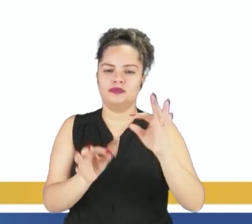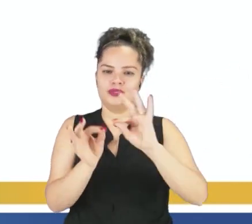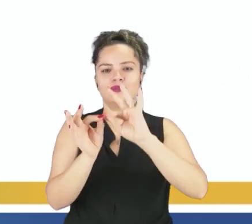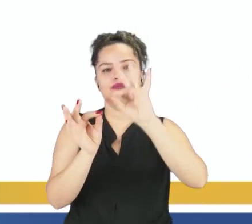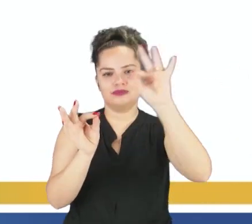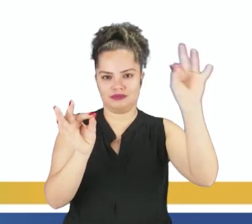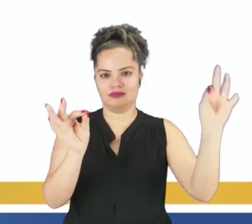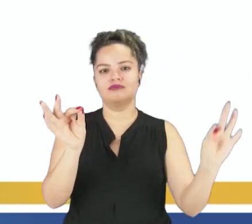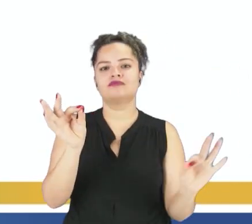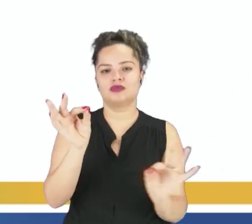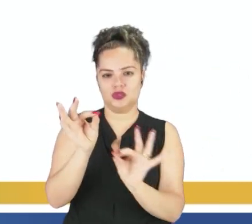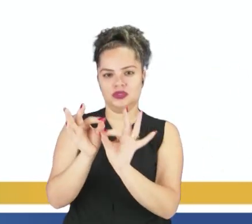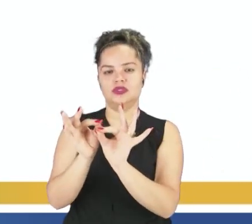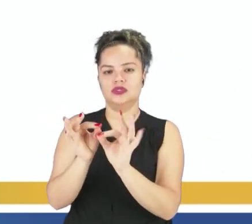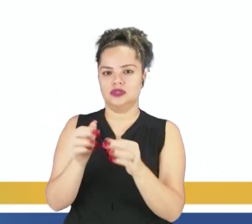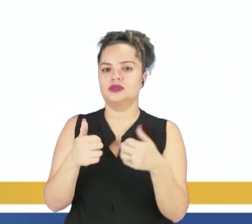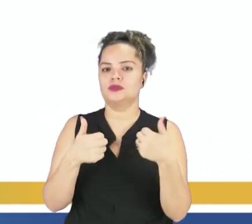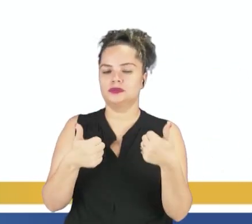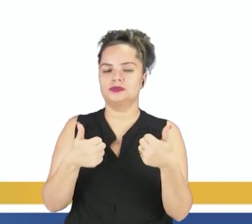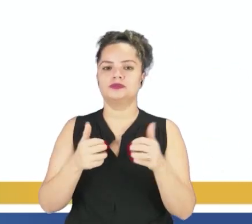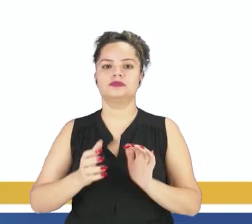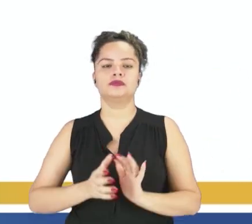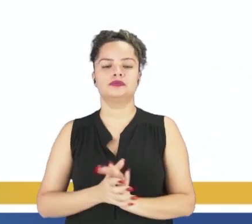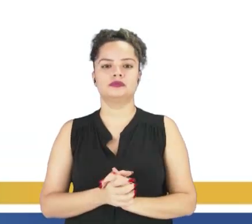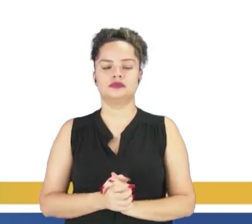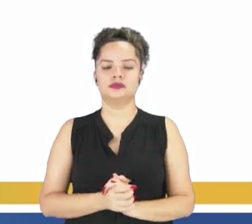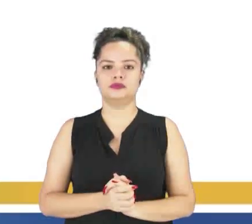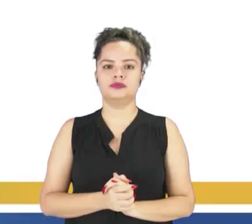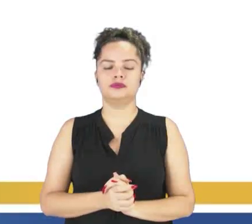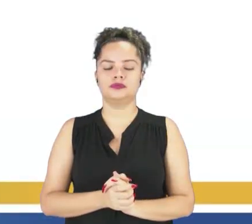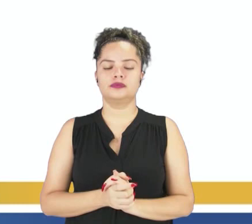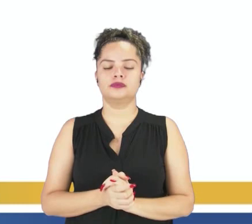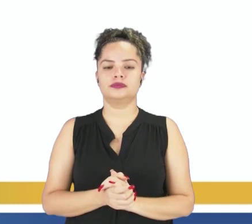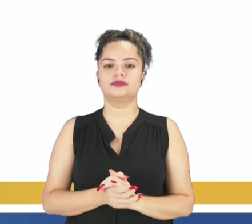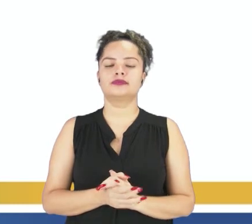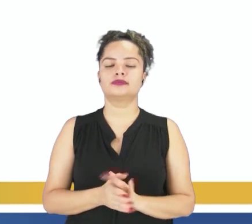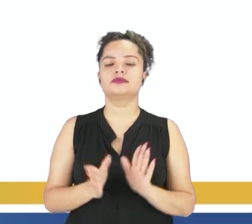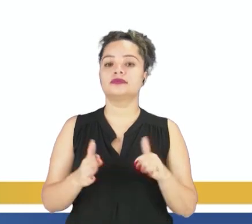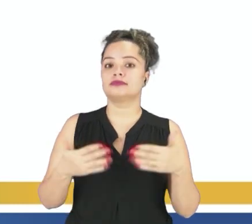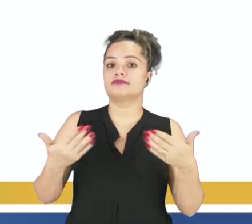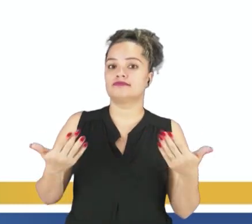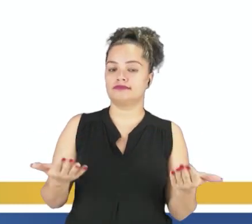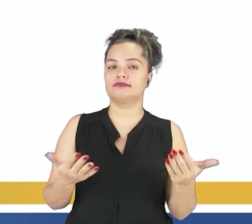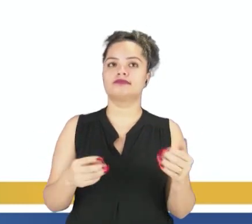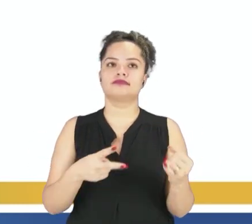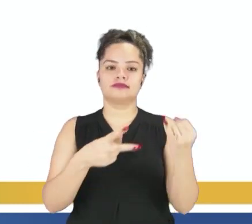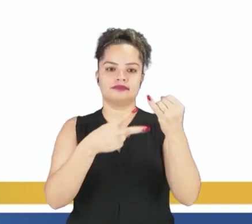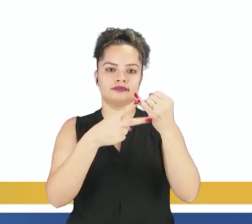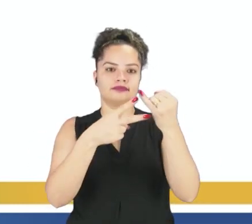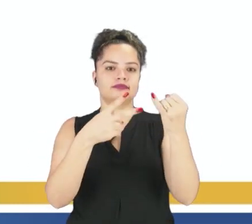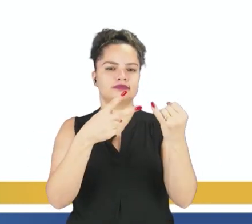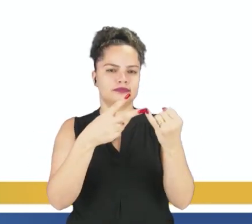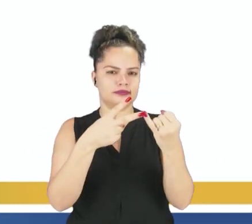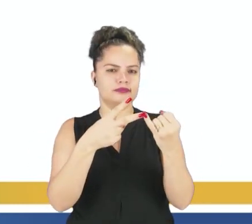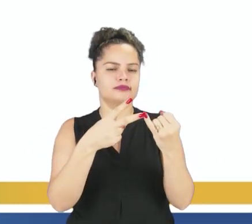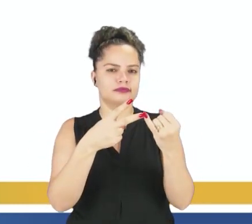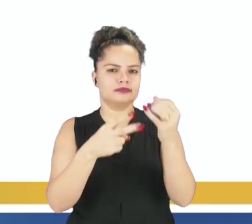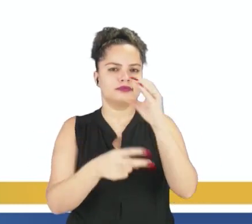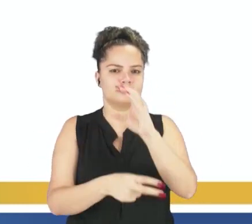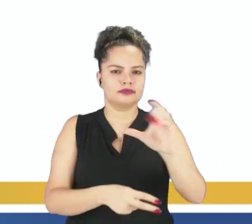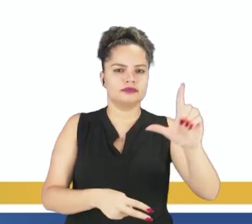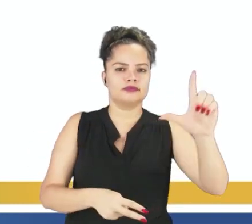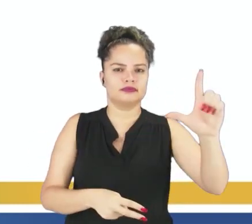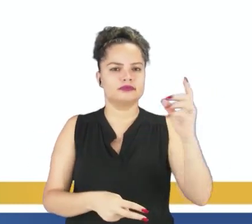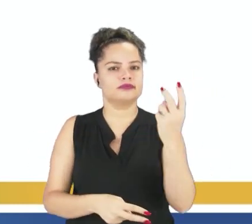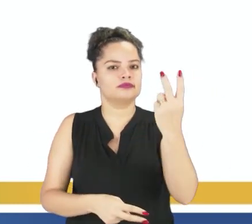círculo, ok? Muito bem. Então, pessoal, ó, nossos polígonos eles podem ser classificados de